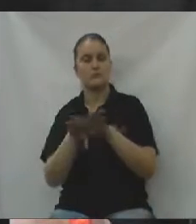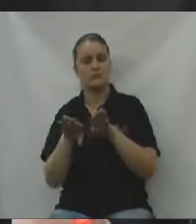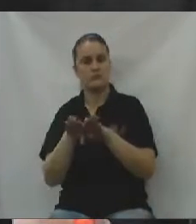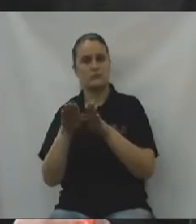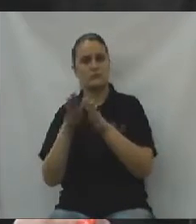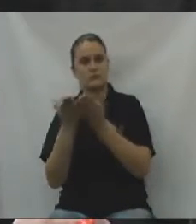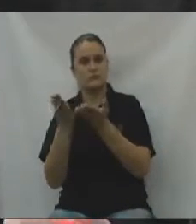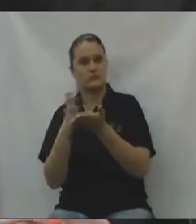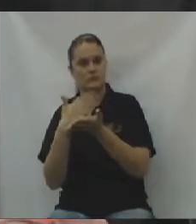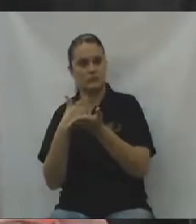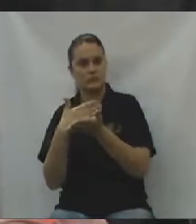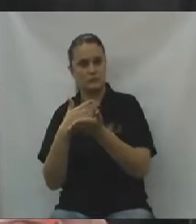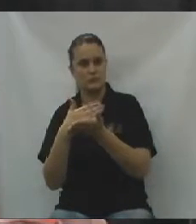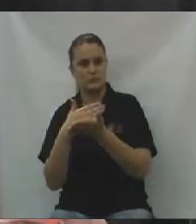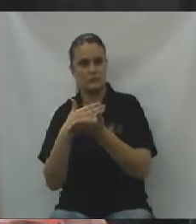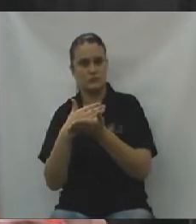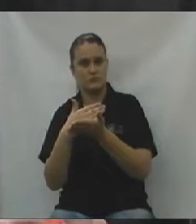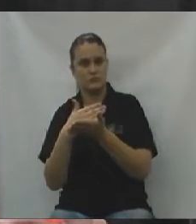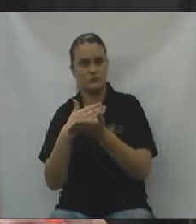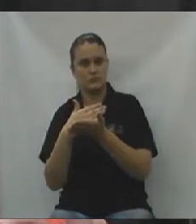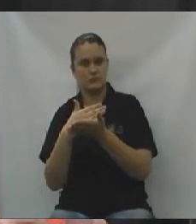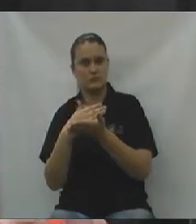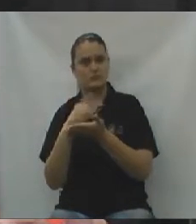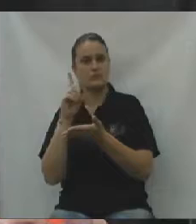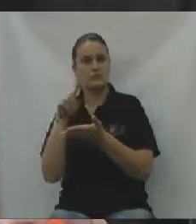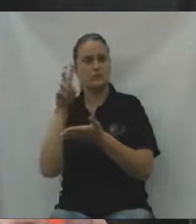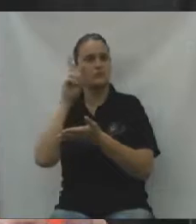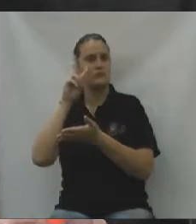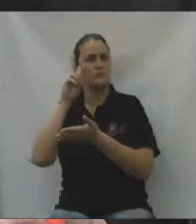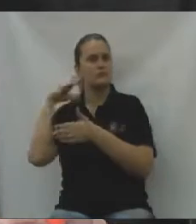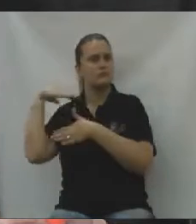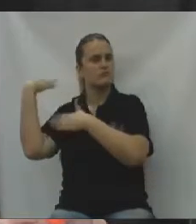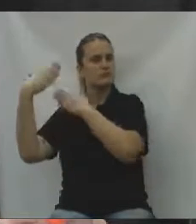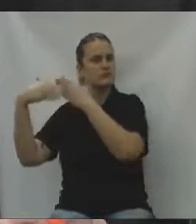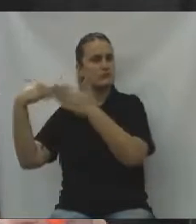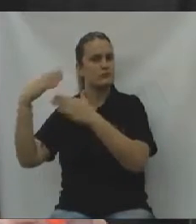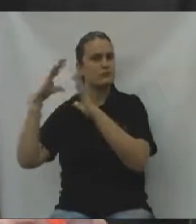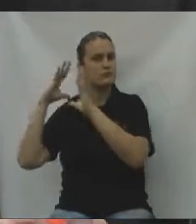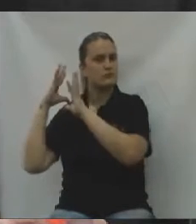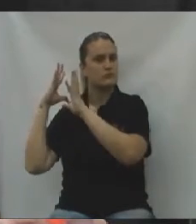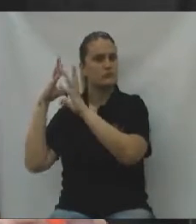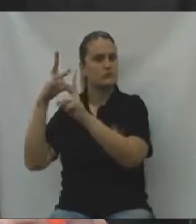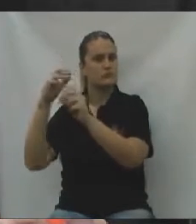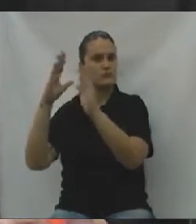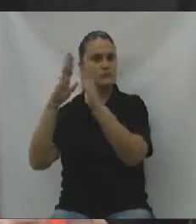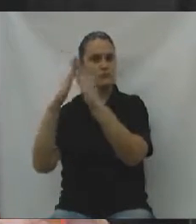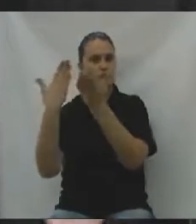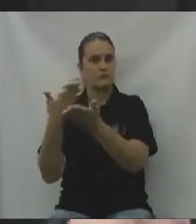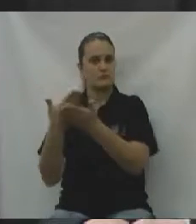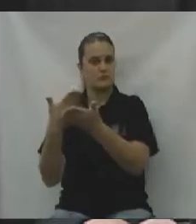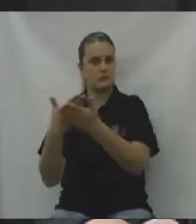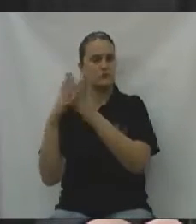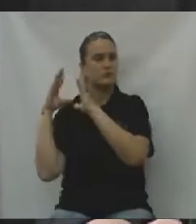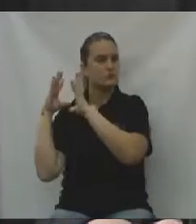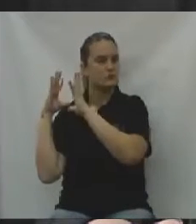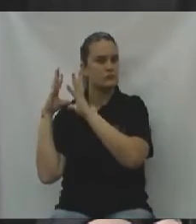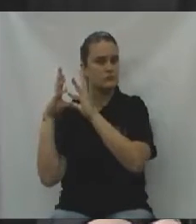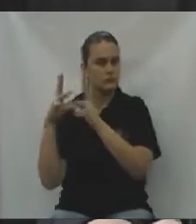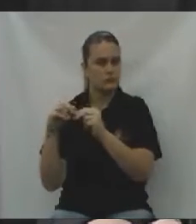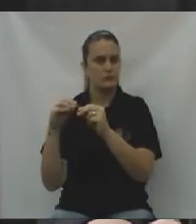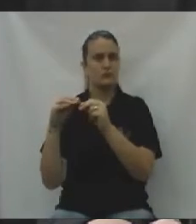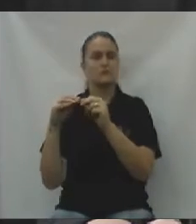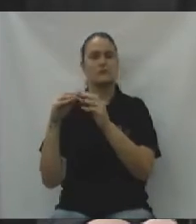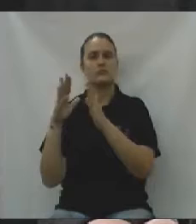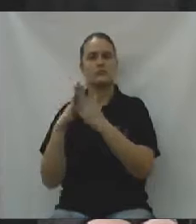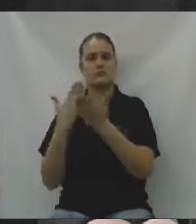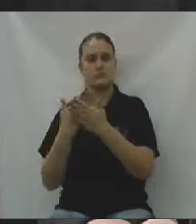livro é o resgate histórico de todas as escolas, de todos os colégios